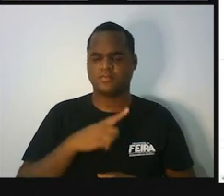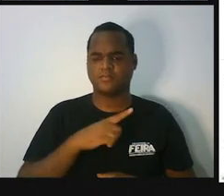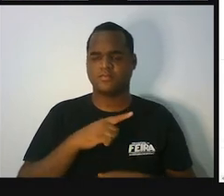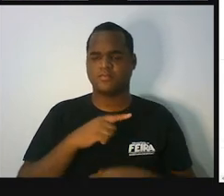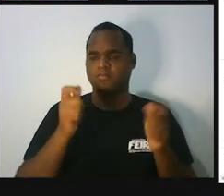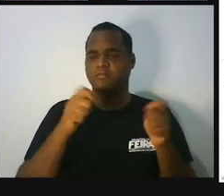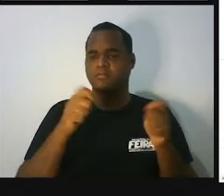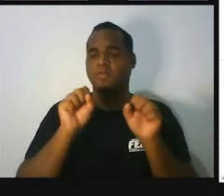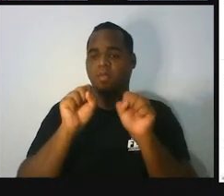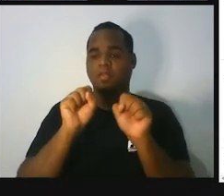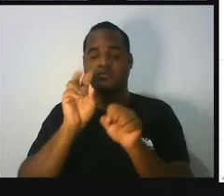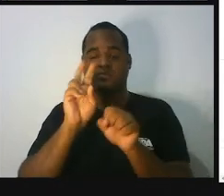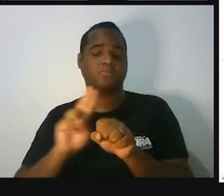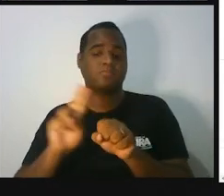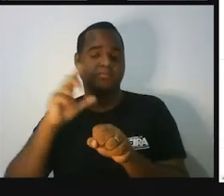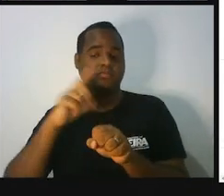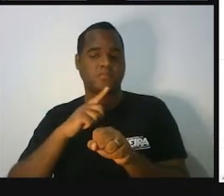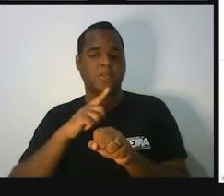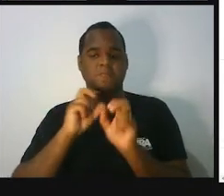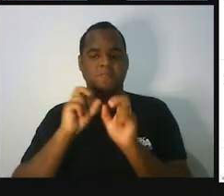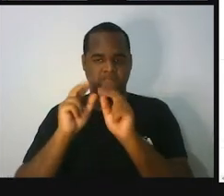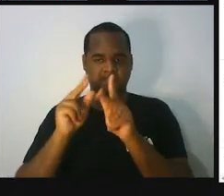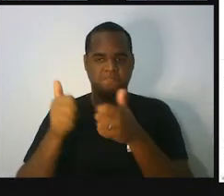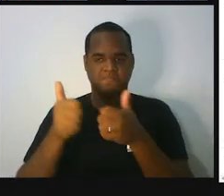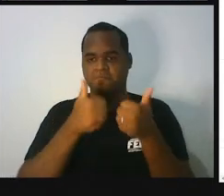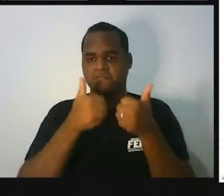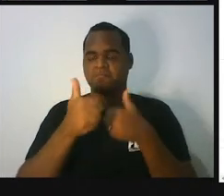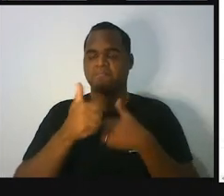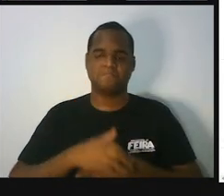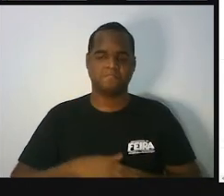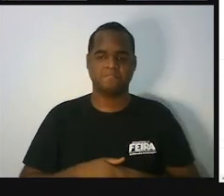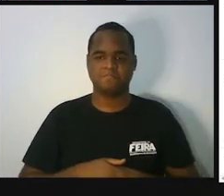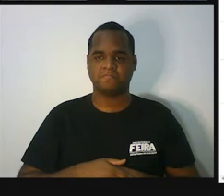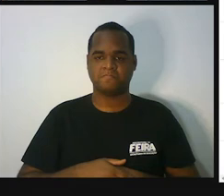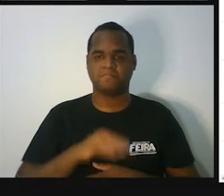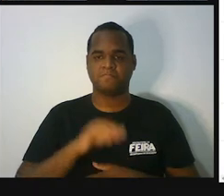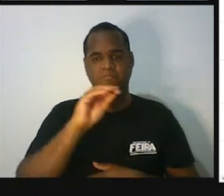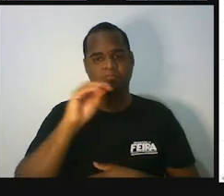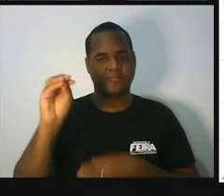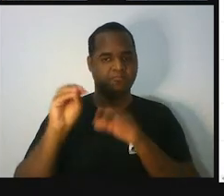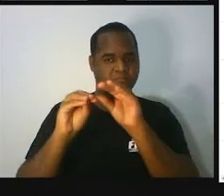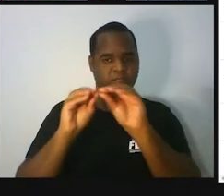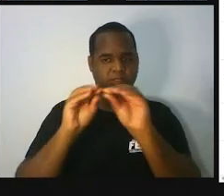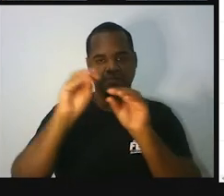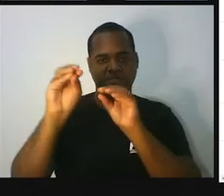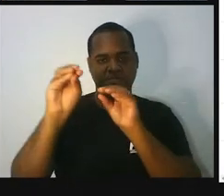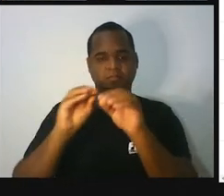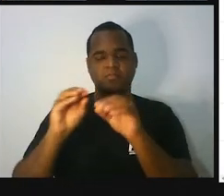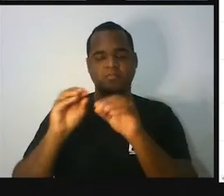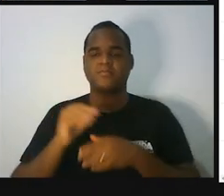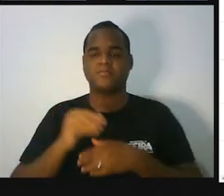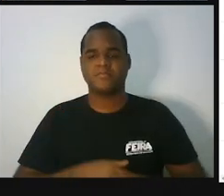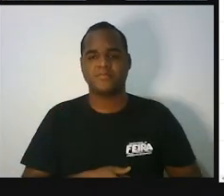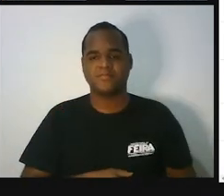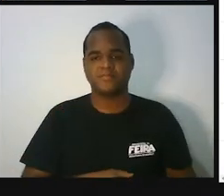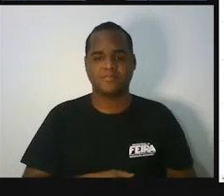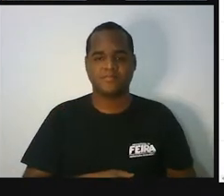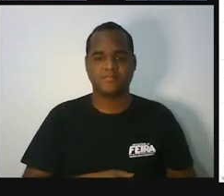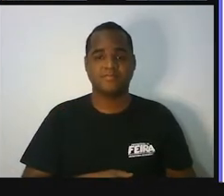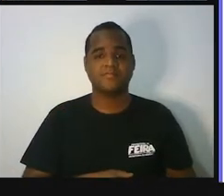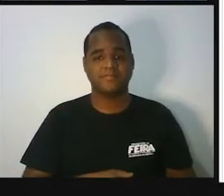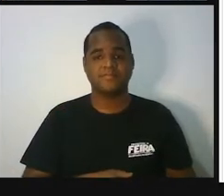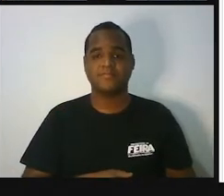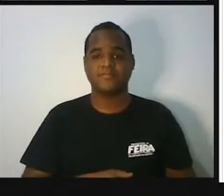Que a gente vai usar eles, tá bom? Vamos devolver eles aqui, ó. Vamos devolver eles.